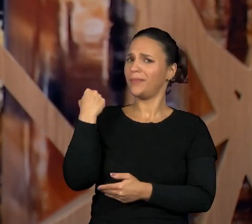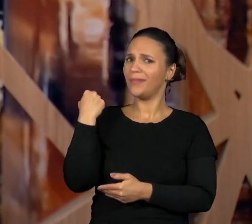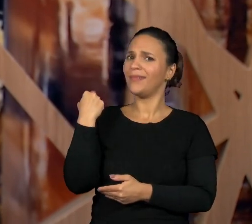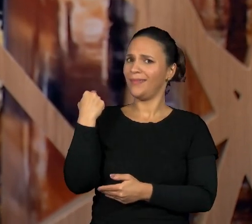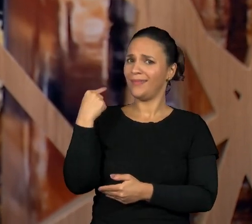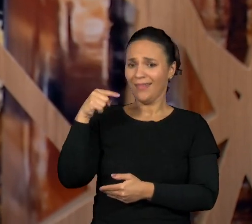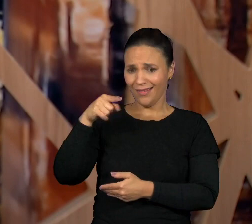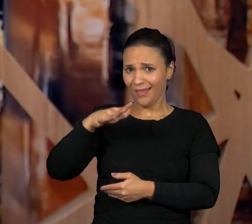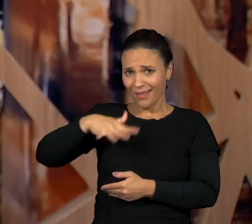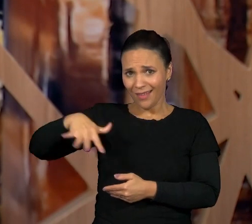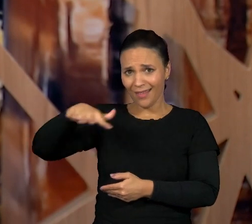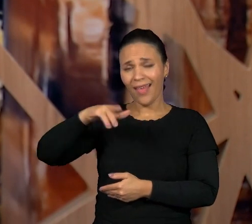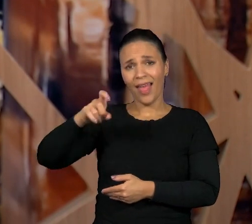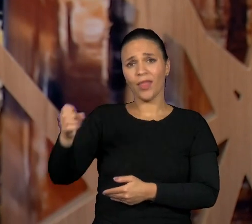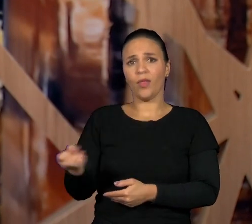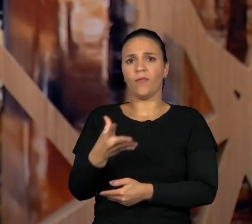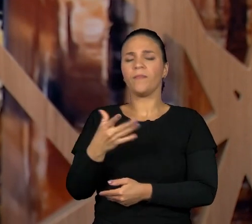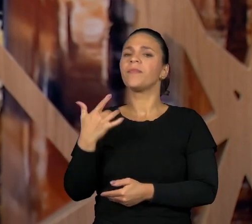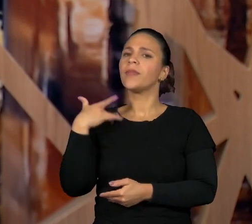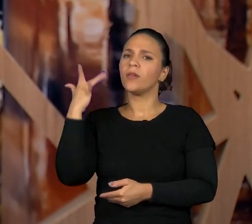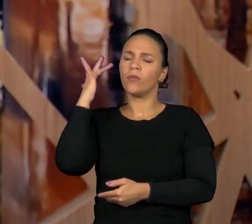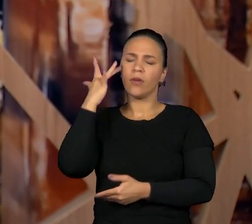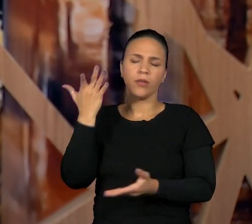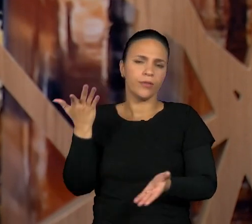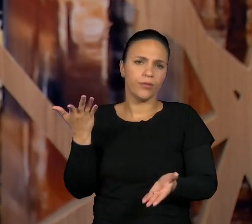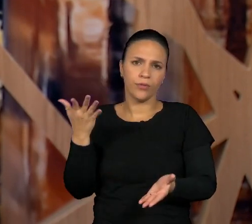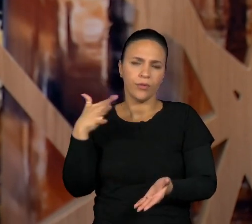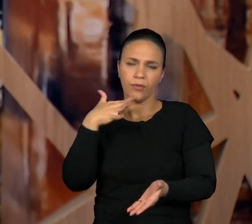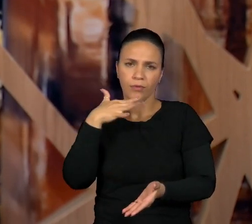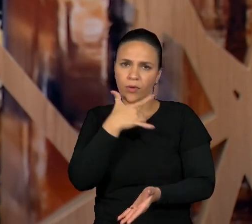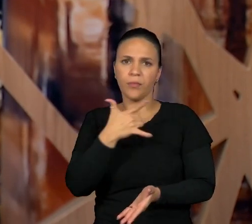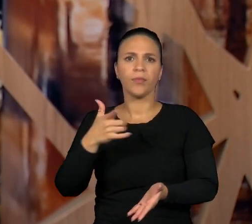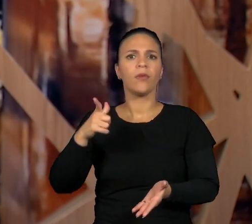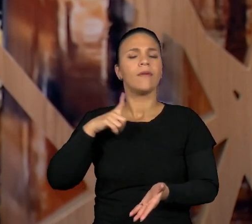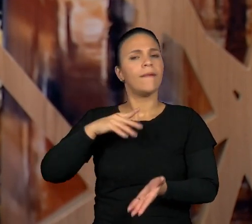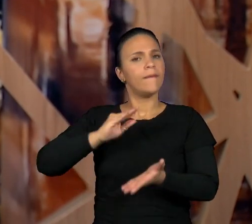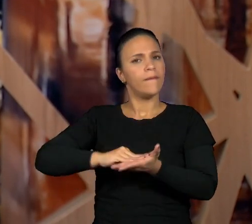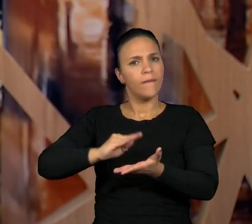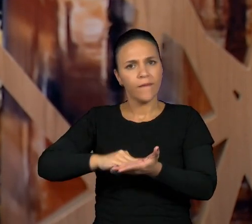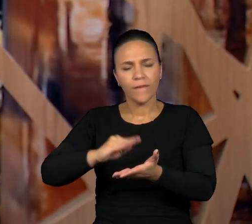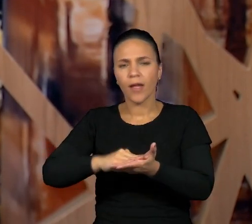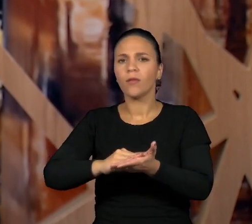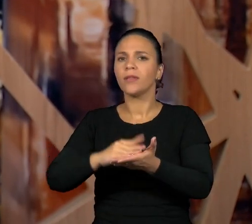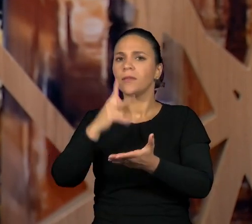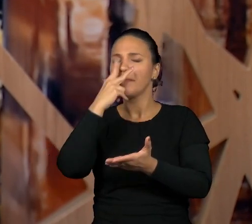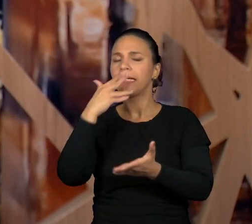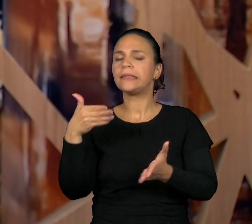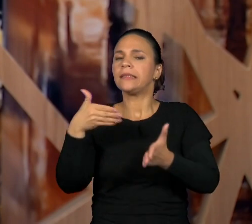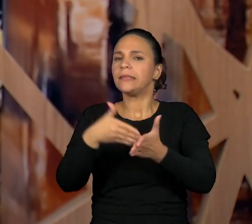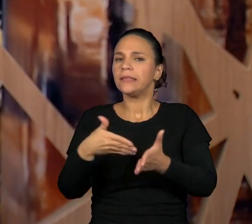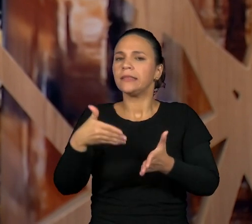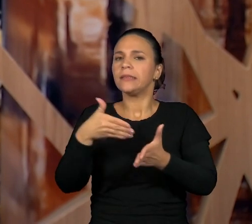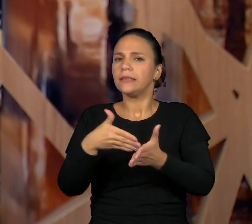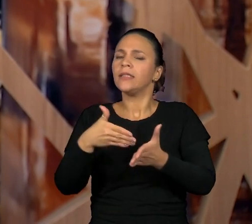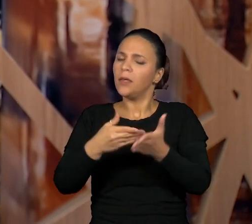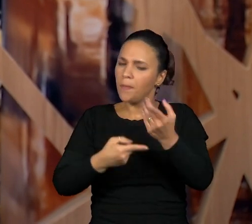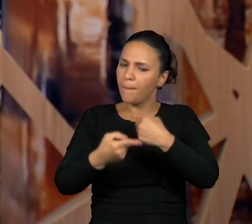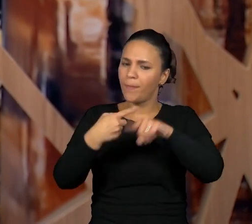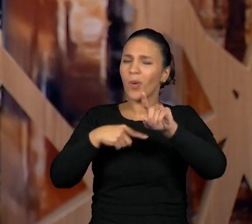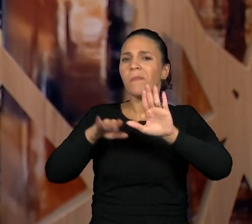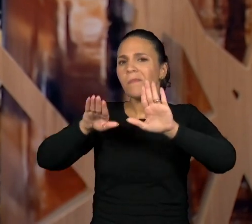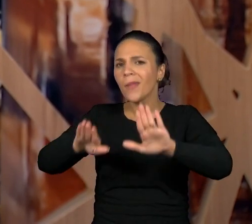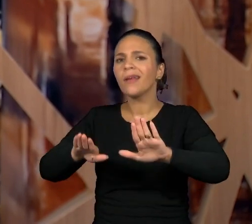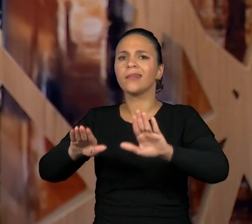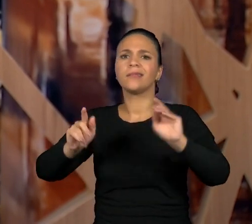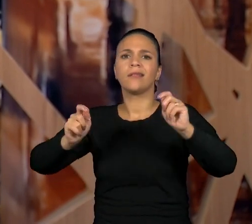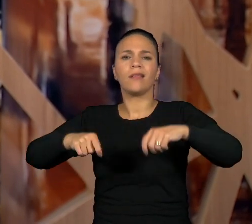Eu acho que existe um déficit enorme para ser vencido, mas que, apesar disso,